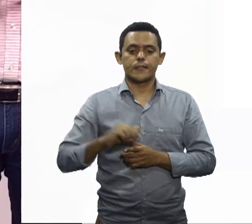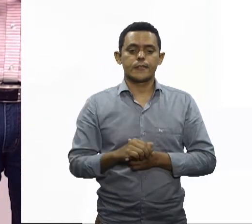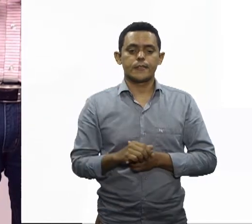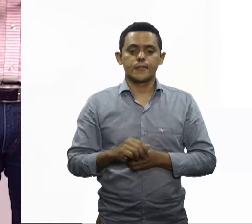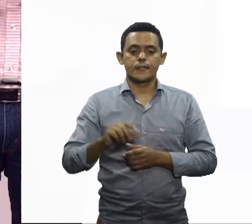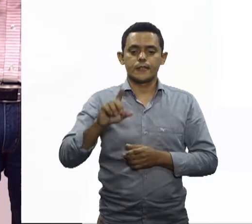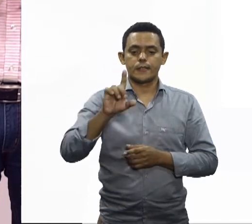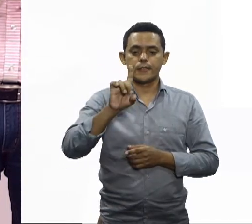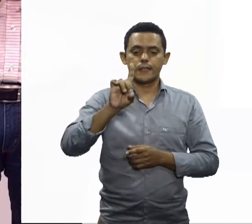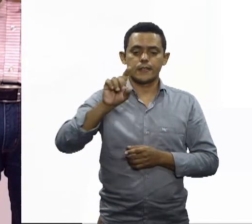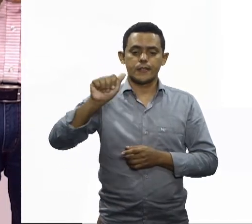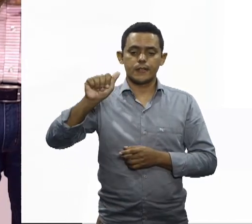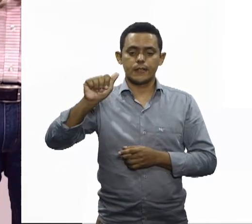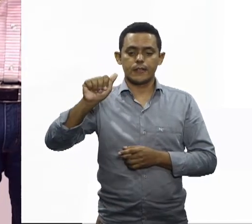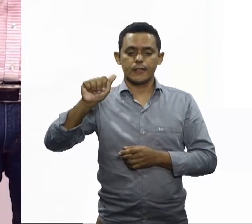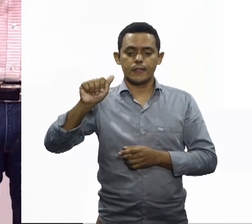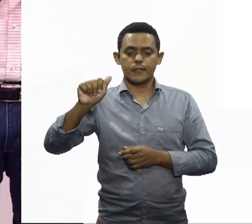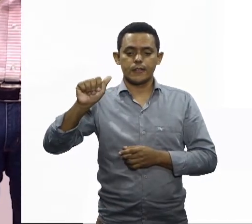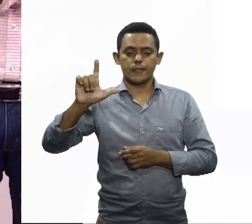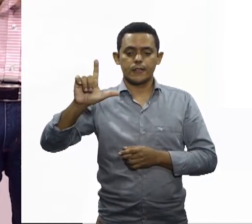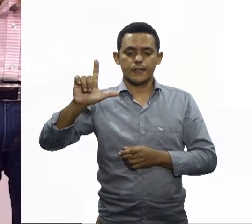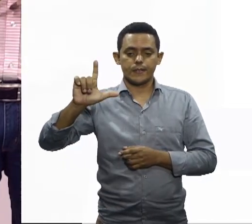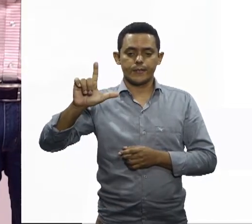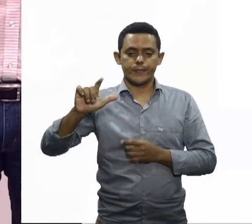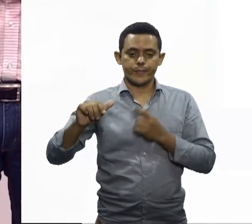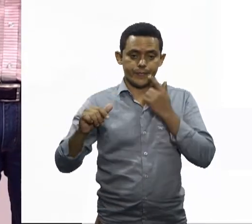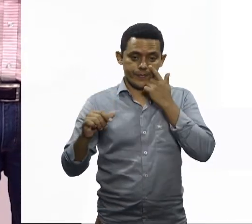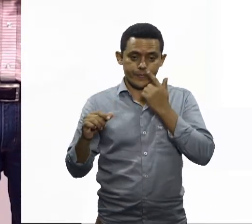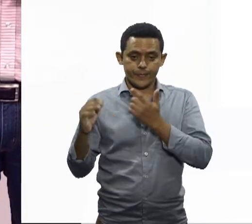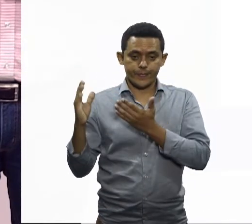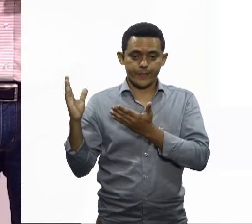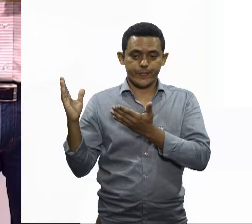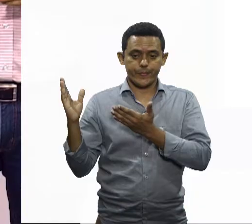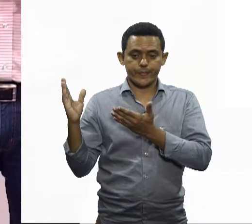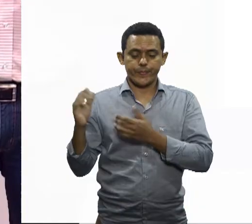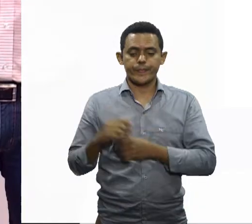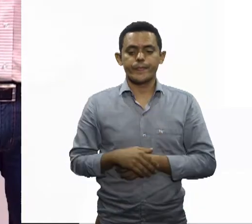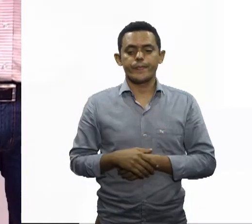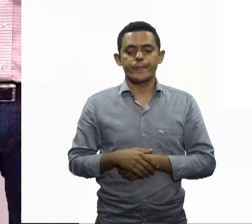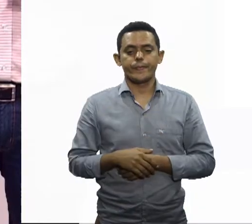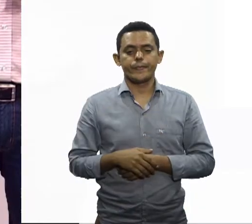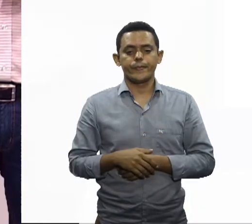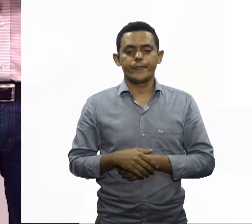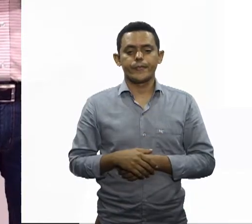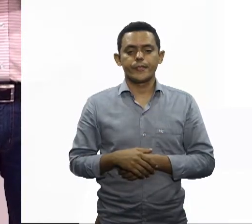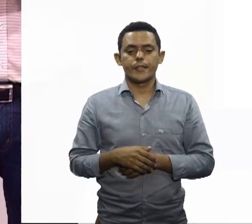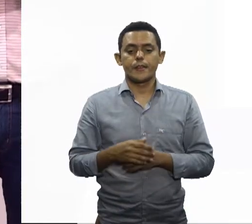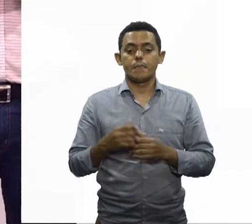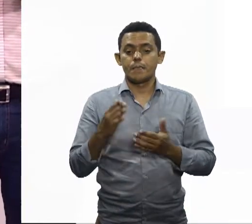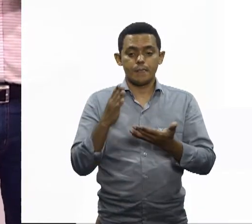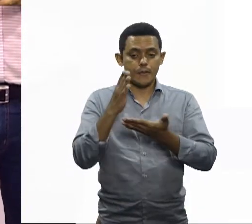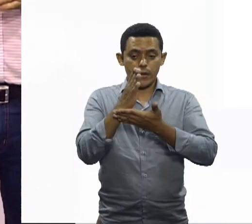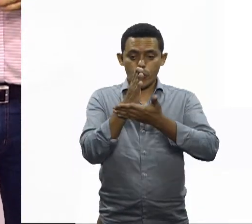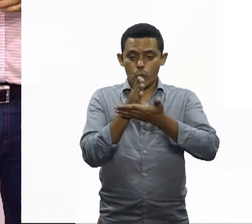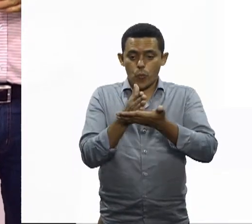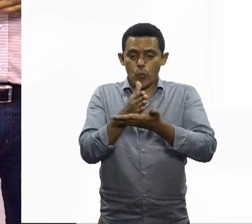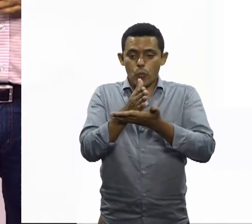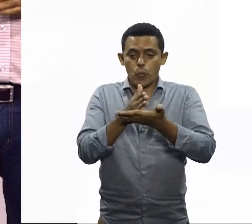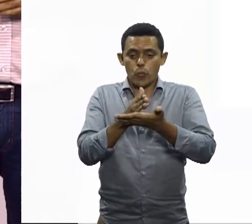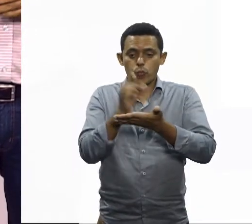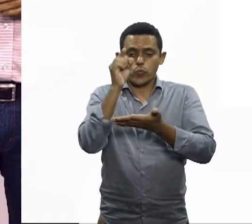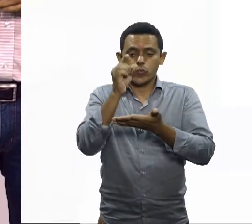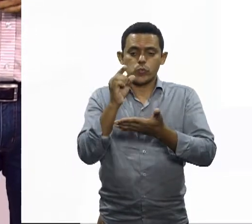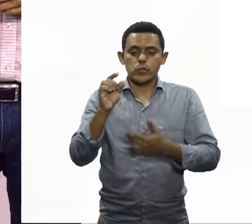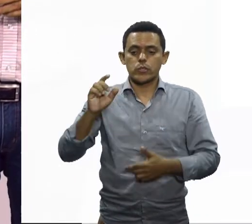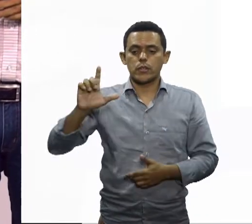a unidade base. Nesse caso, vai ser o litro. Quem são os submúltiplos? Então, o submúltiplo vai estar à direita do litro. Nós temos o